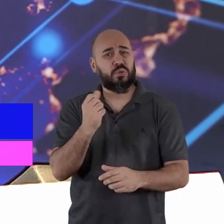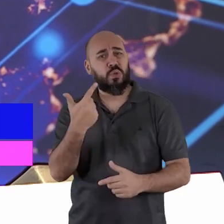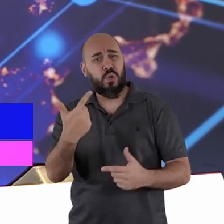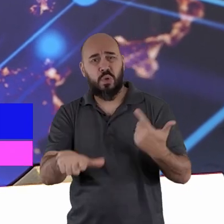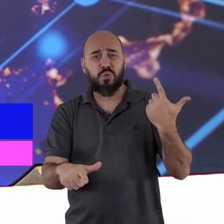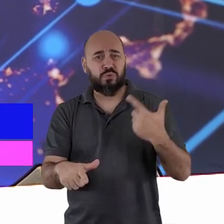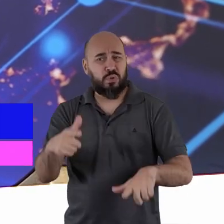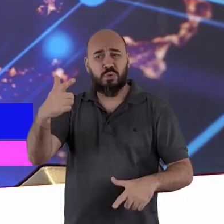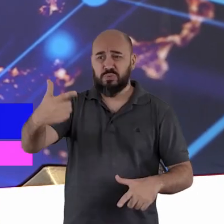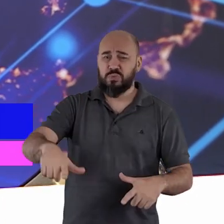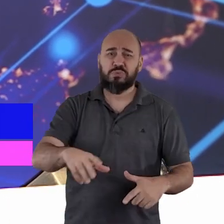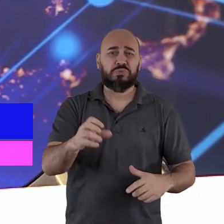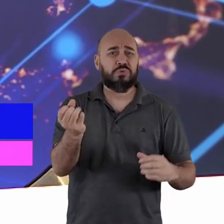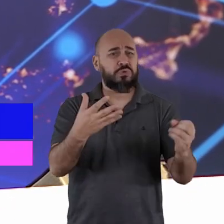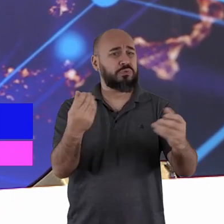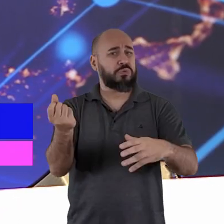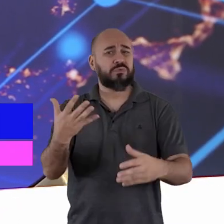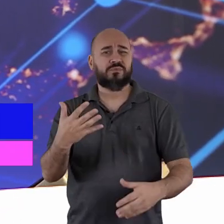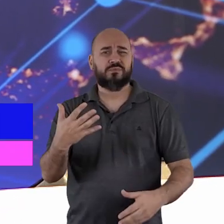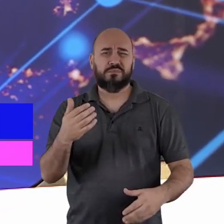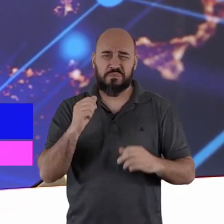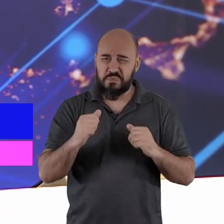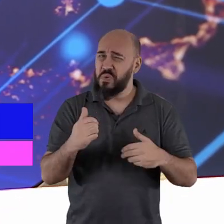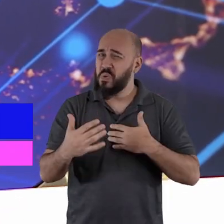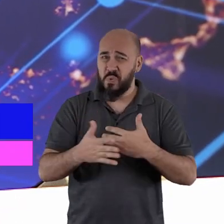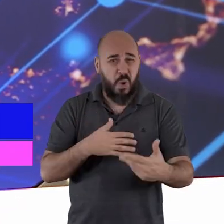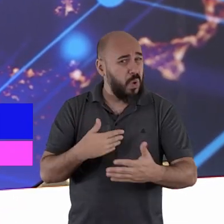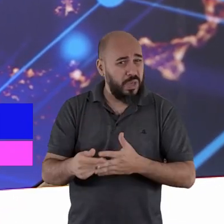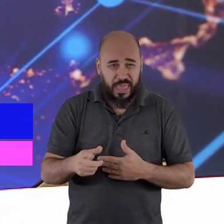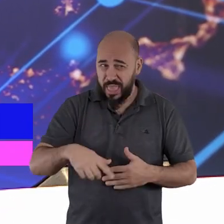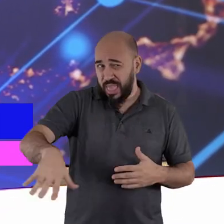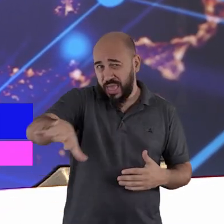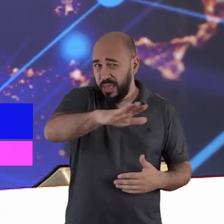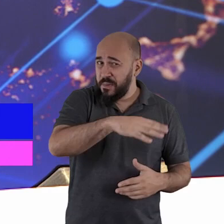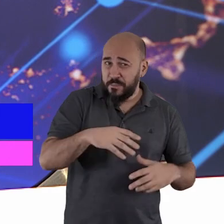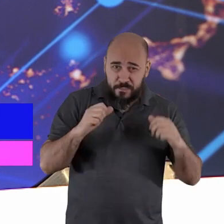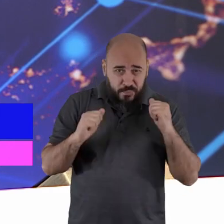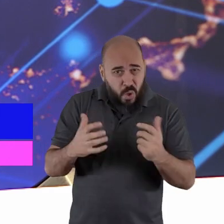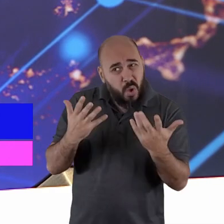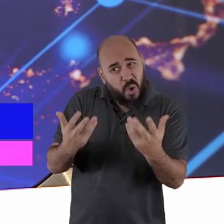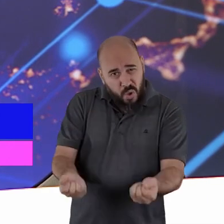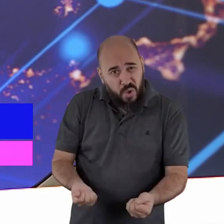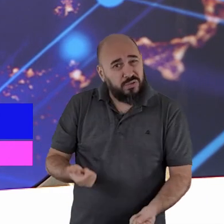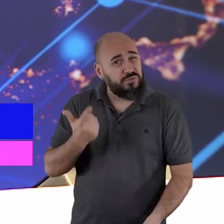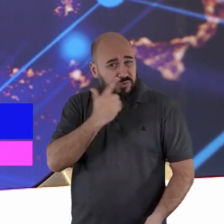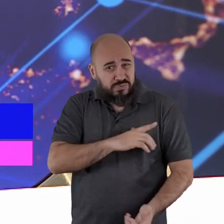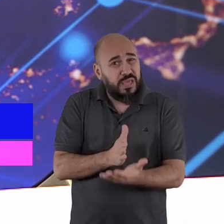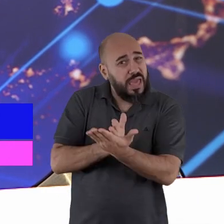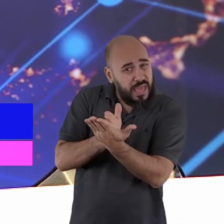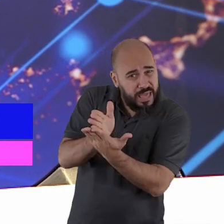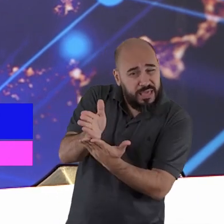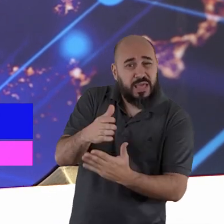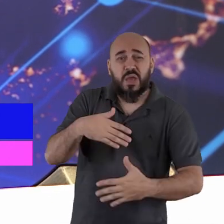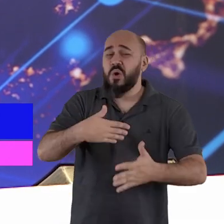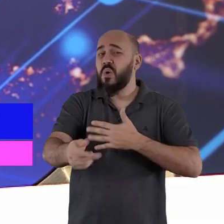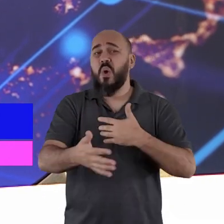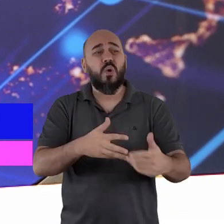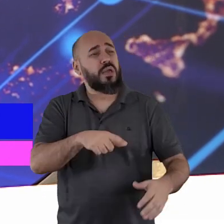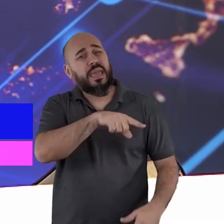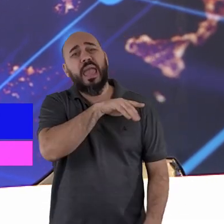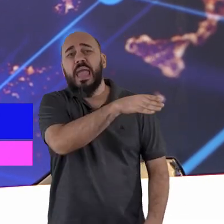vale? Será que qualquer doutrina vale? Será que andar em qualquer direção